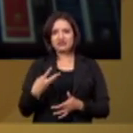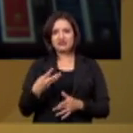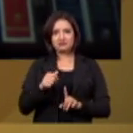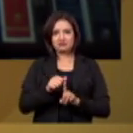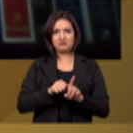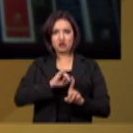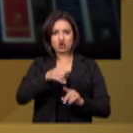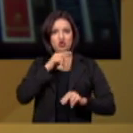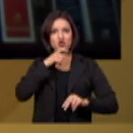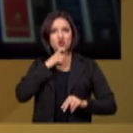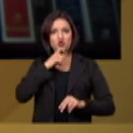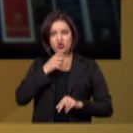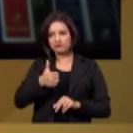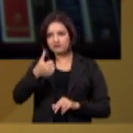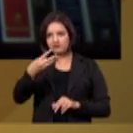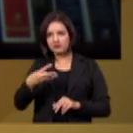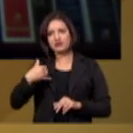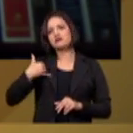julho